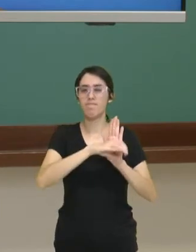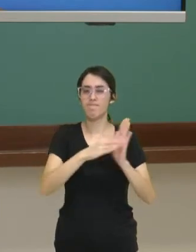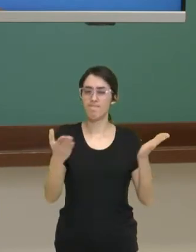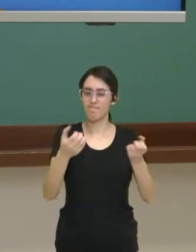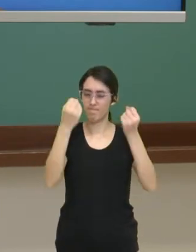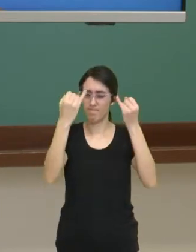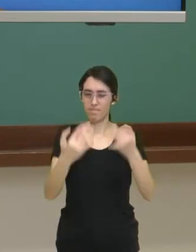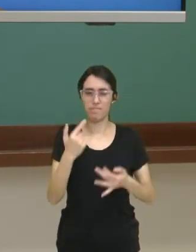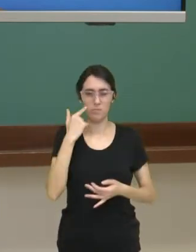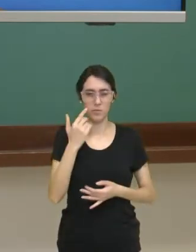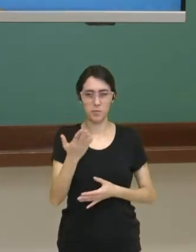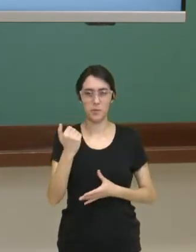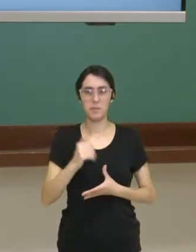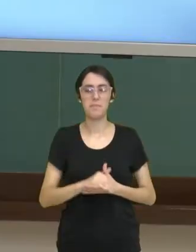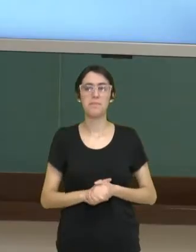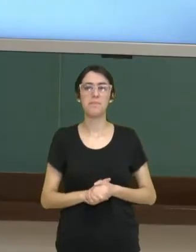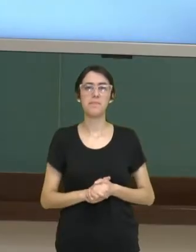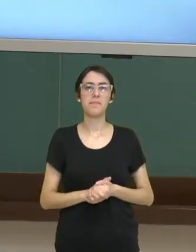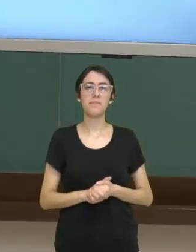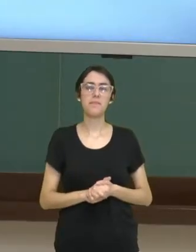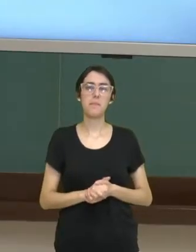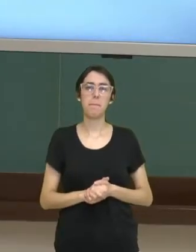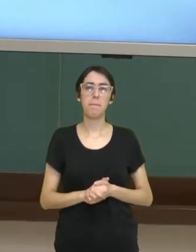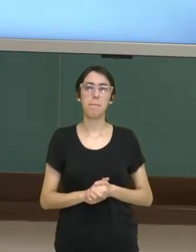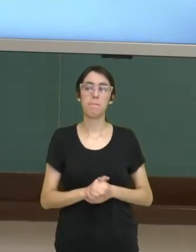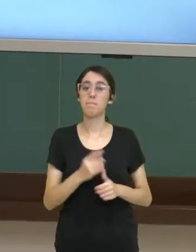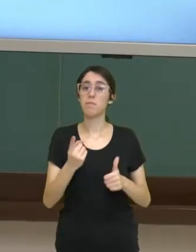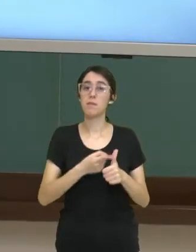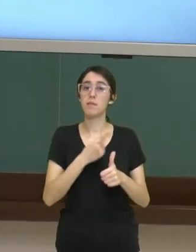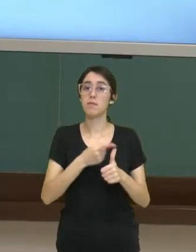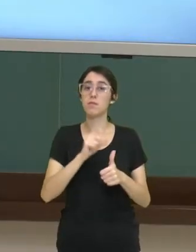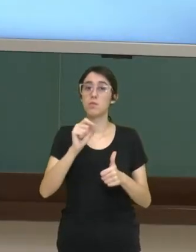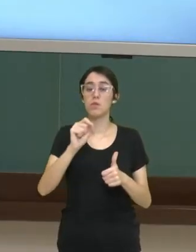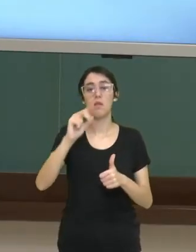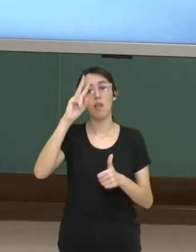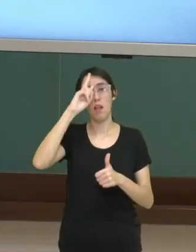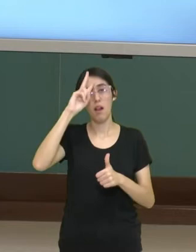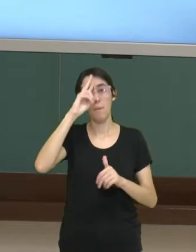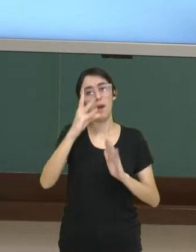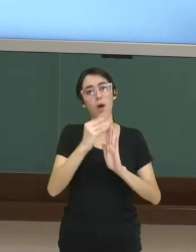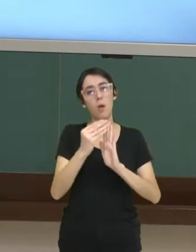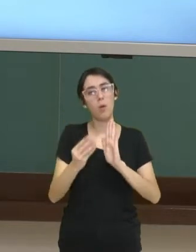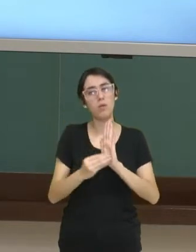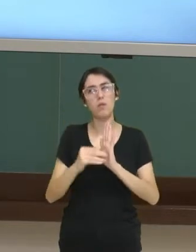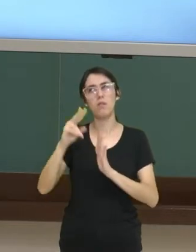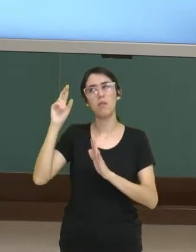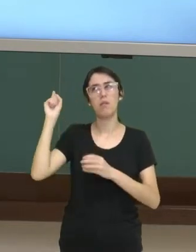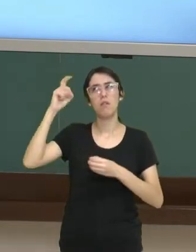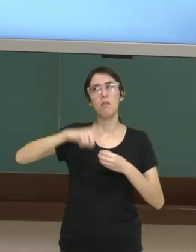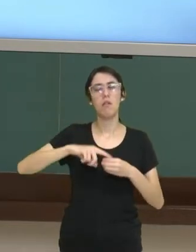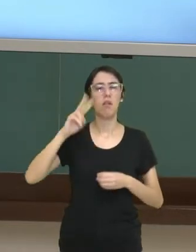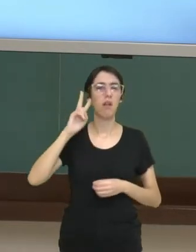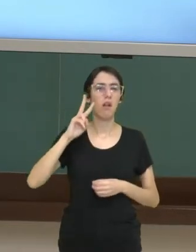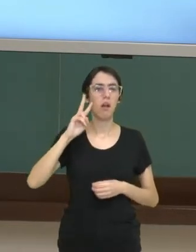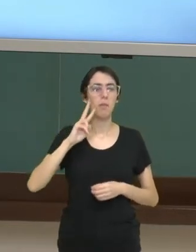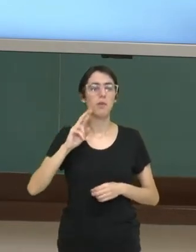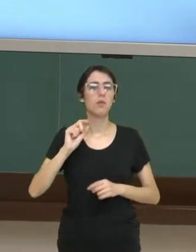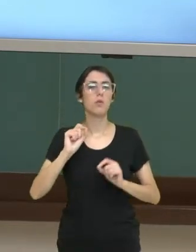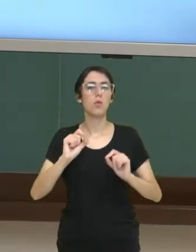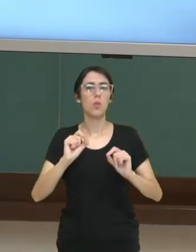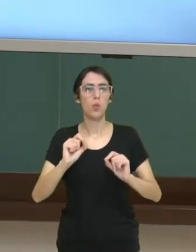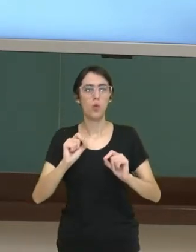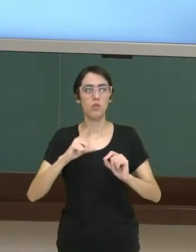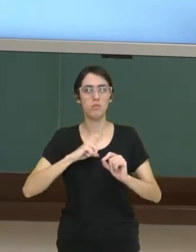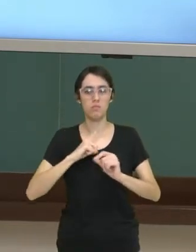dentro da matemática. Então, primeira coisa, vamos retomar a questão da localização de